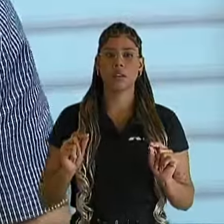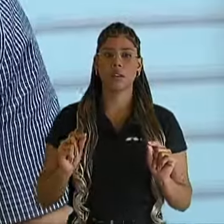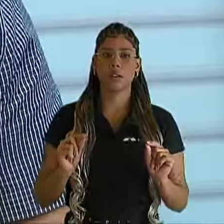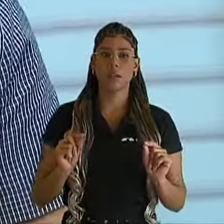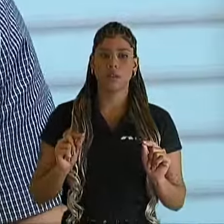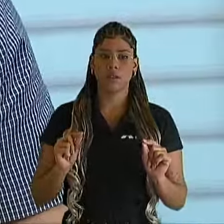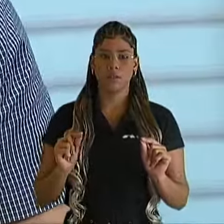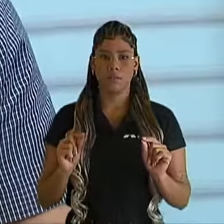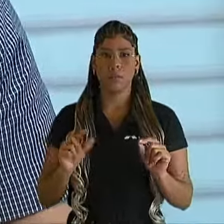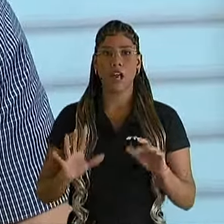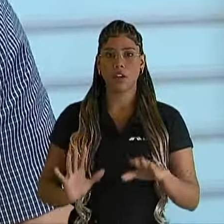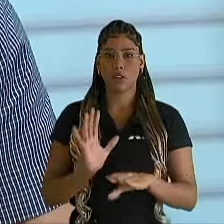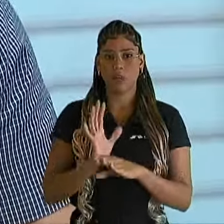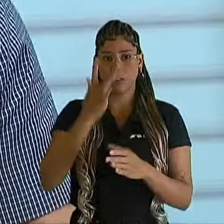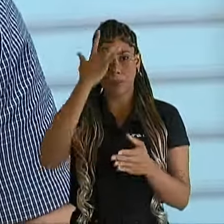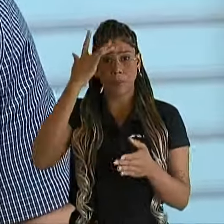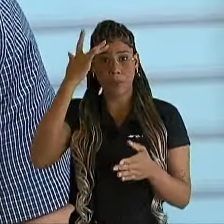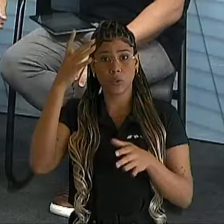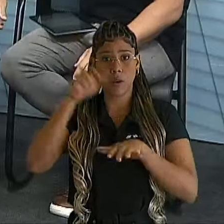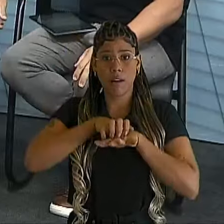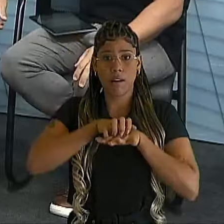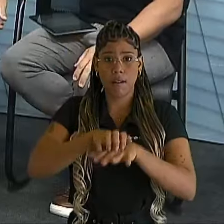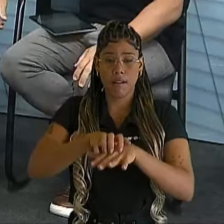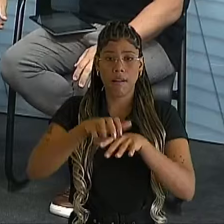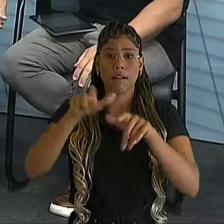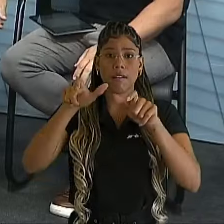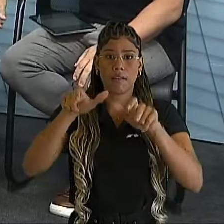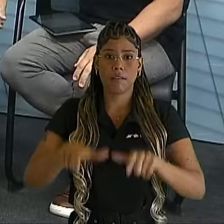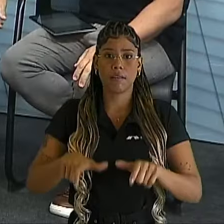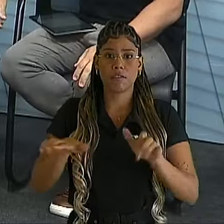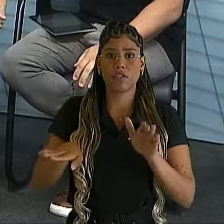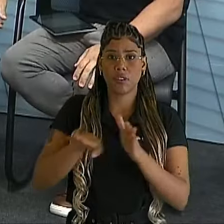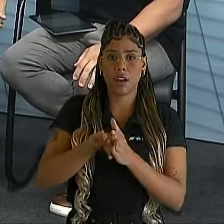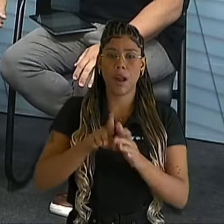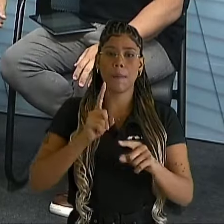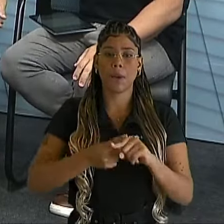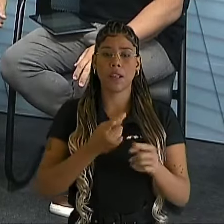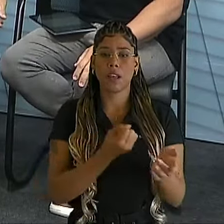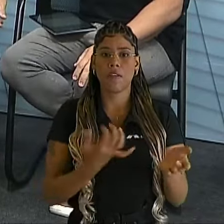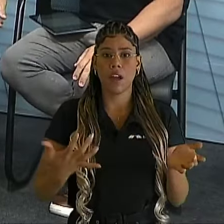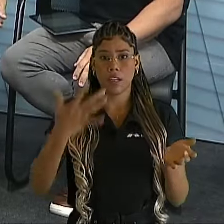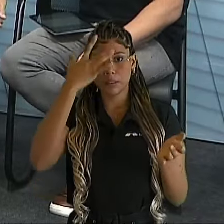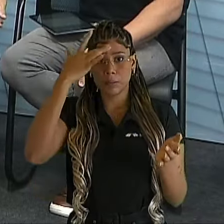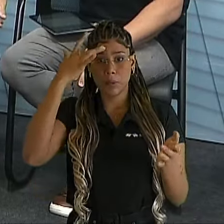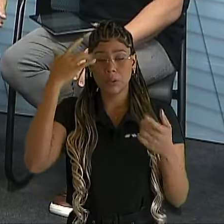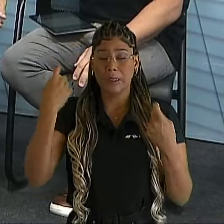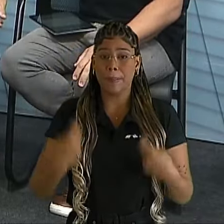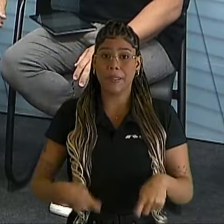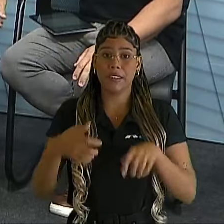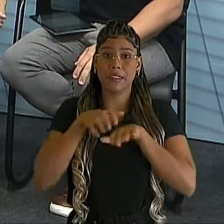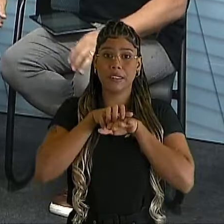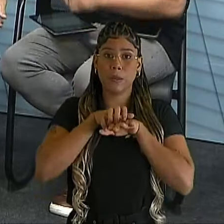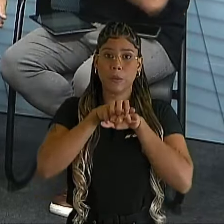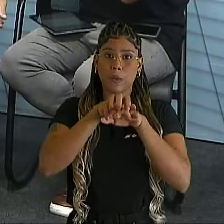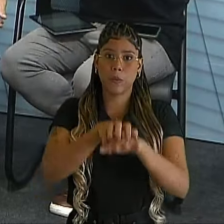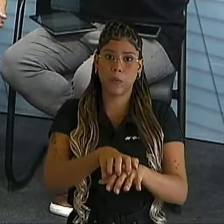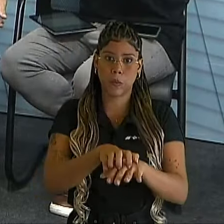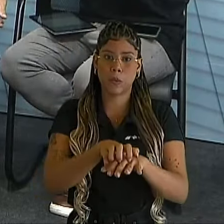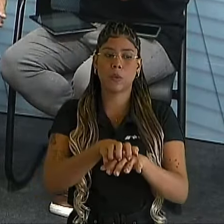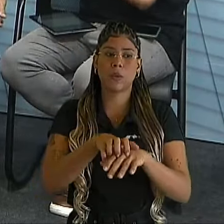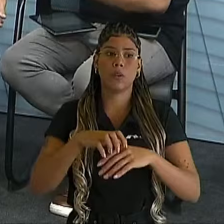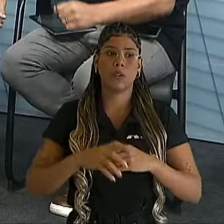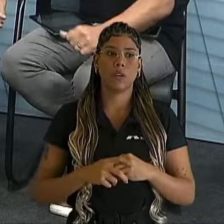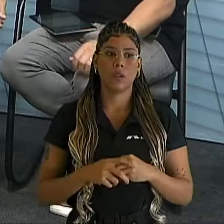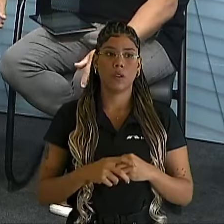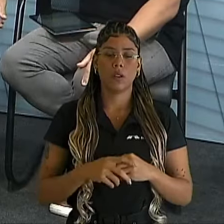a obrigatoriedade do voto, né? Porque há muitos eleitores, de fato, que precisam se deslocar das suas casas,